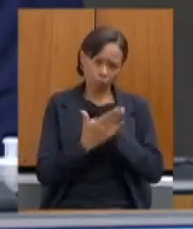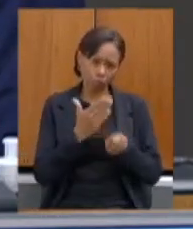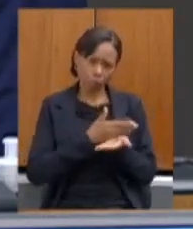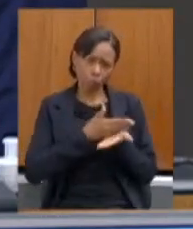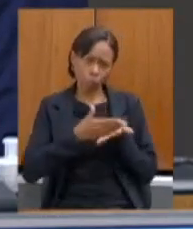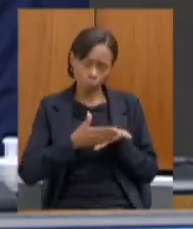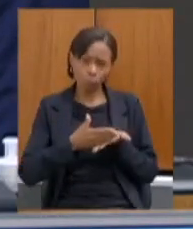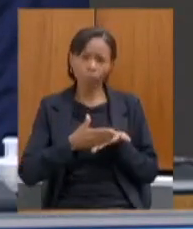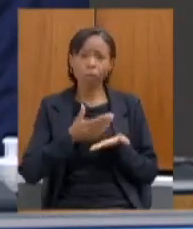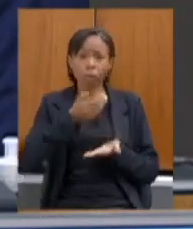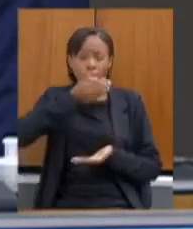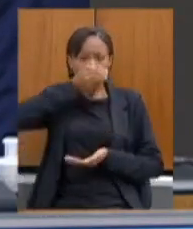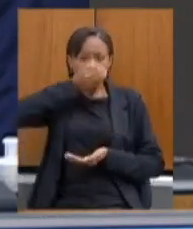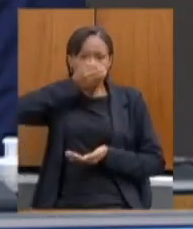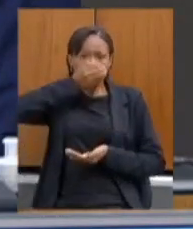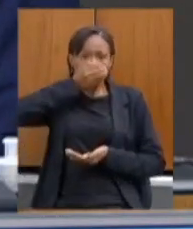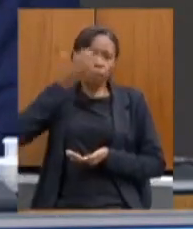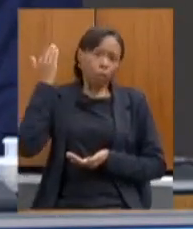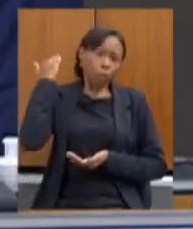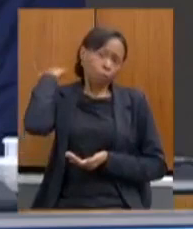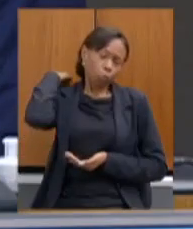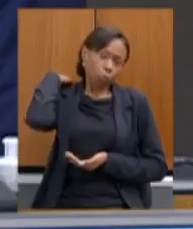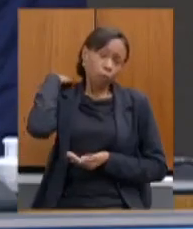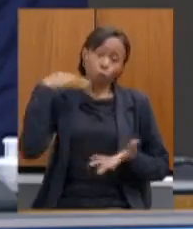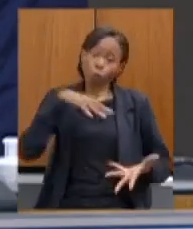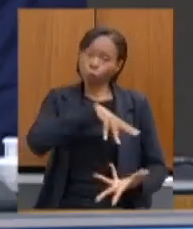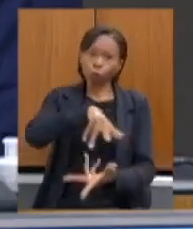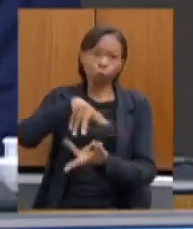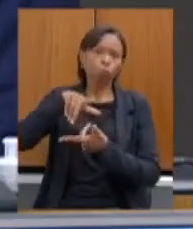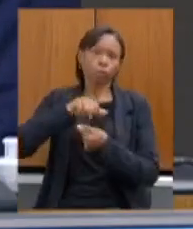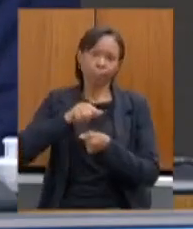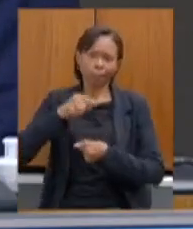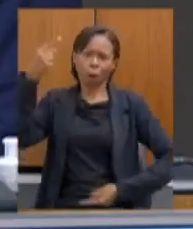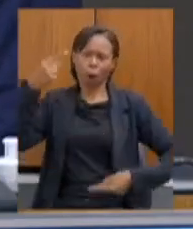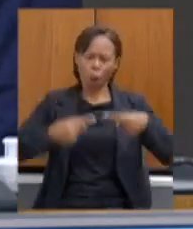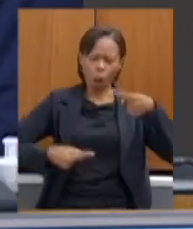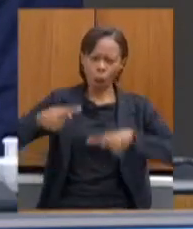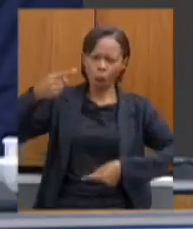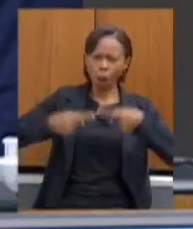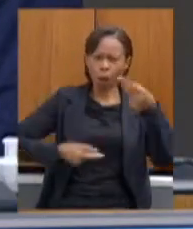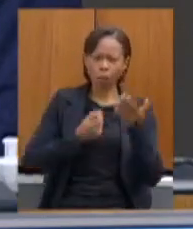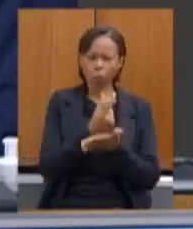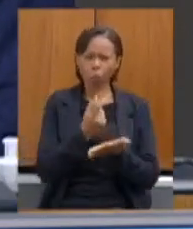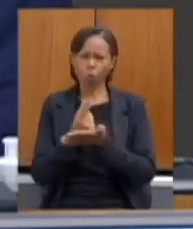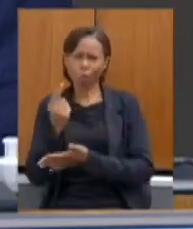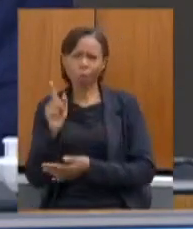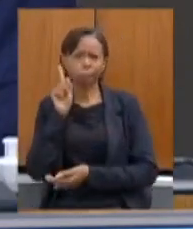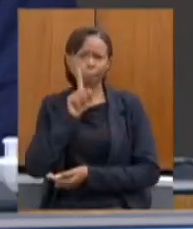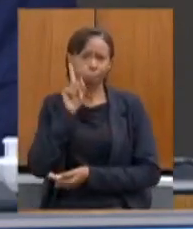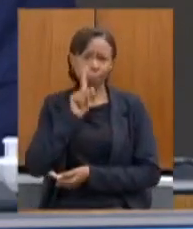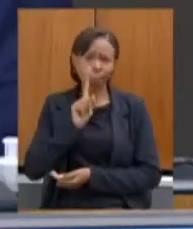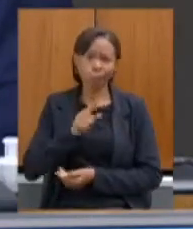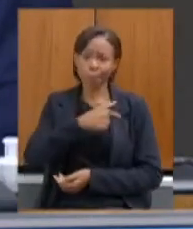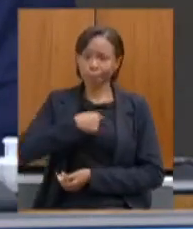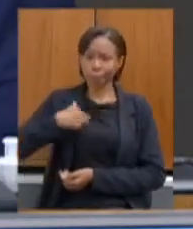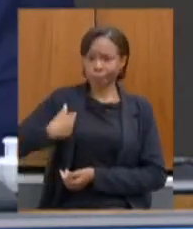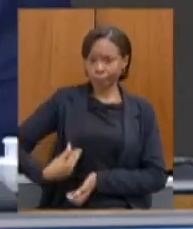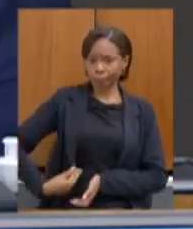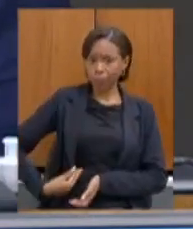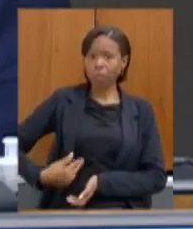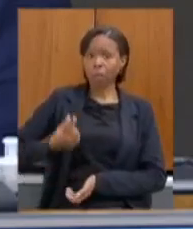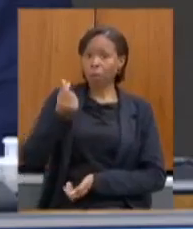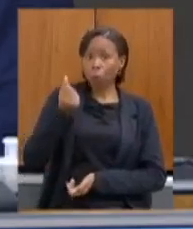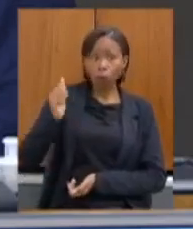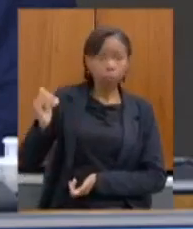pulmonares foi algo no mundo inteiro, tivemos casos de disputar compras com Estados Unidos, com China, economias muito